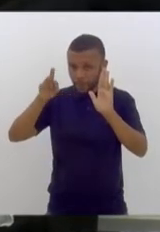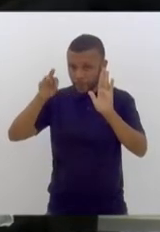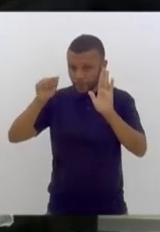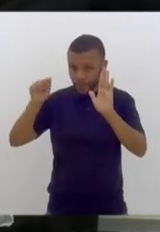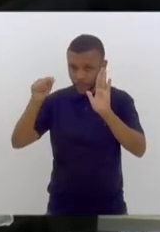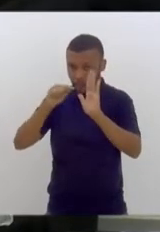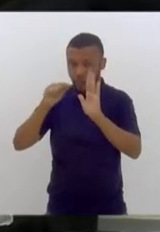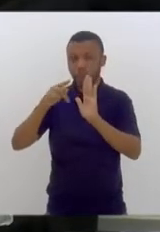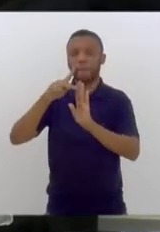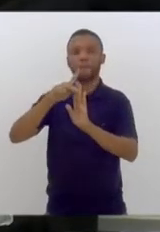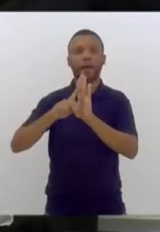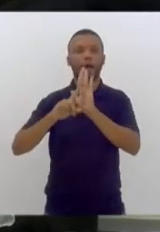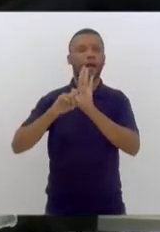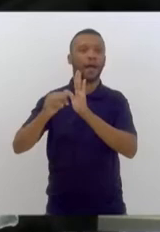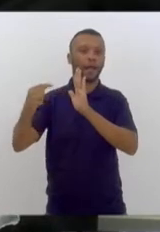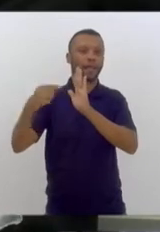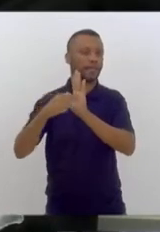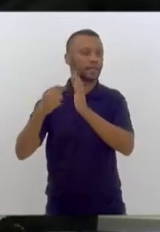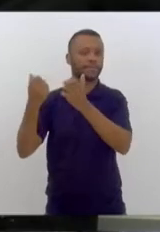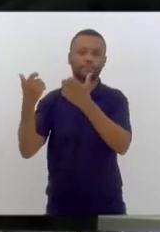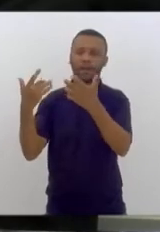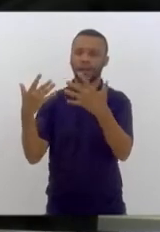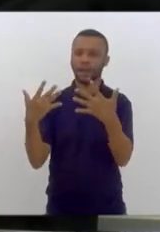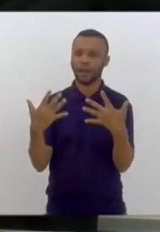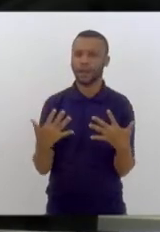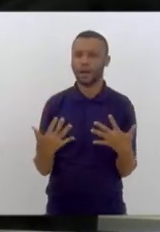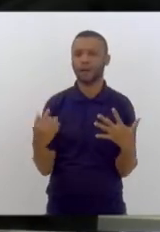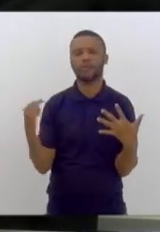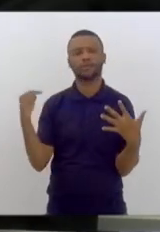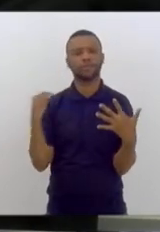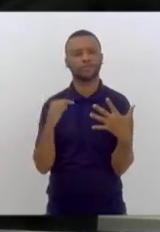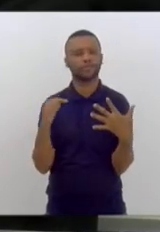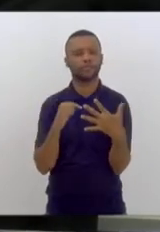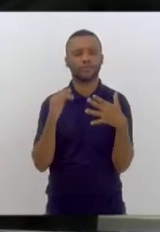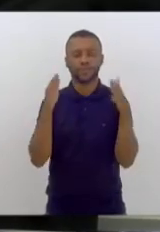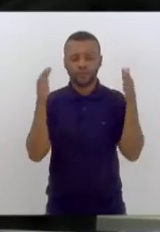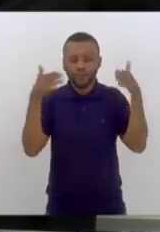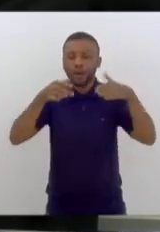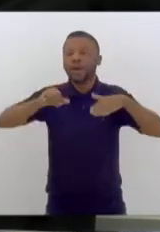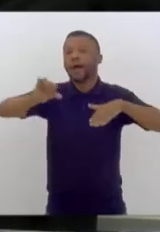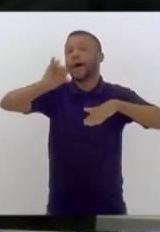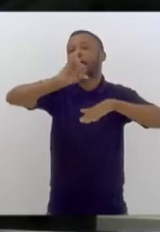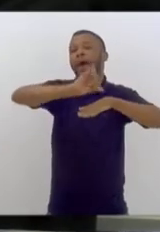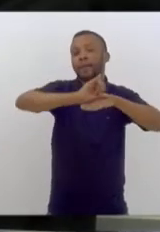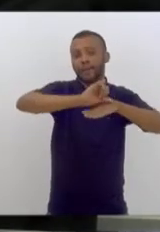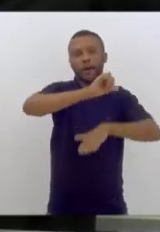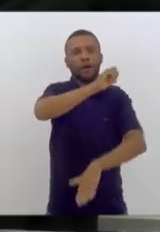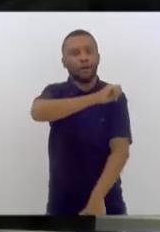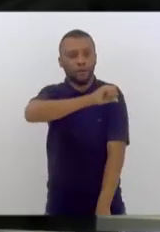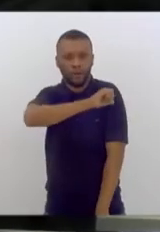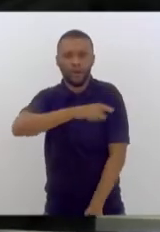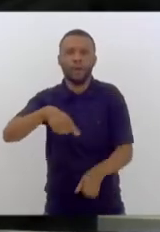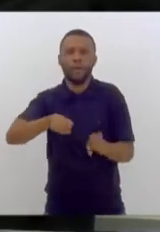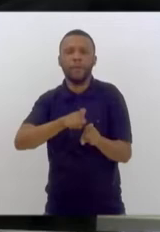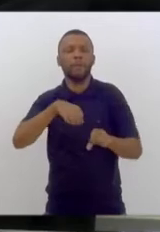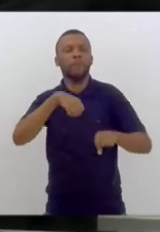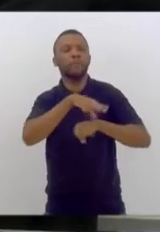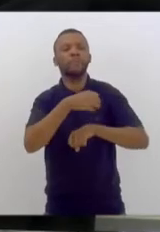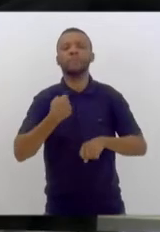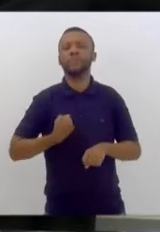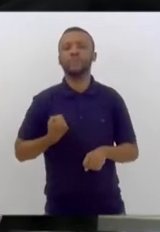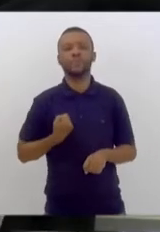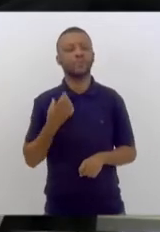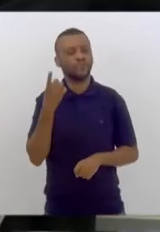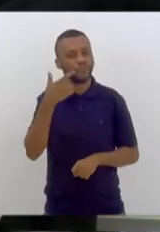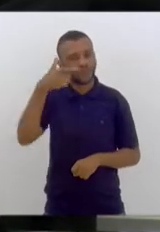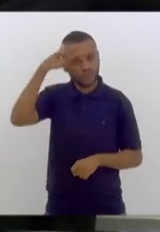de projeto de lei que envolve a questão do IPM da capital. Inclusive, eu acabei de passar o número para o deputado Luiz